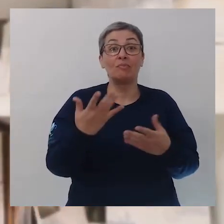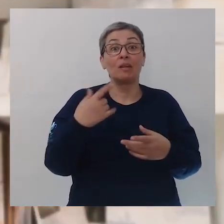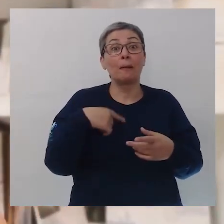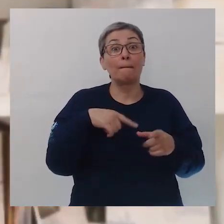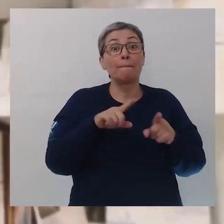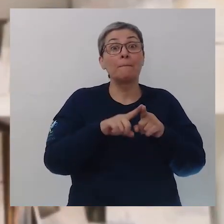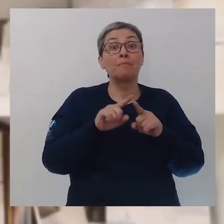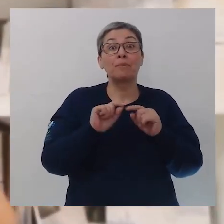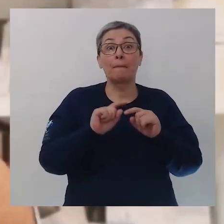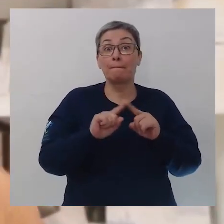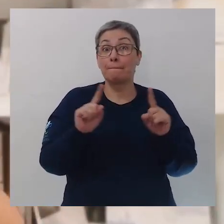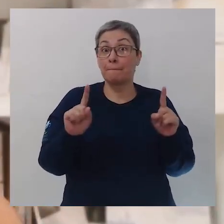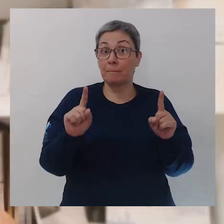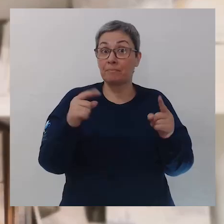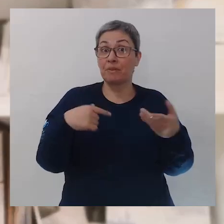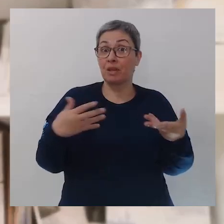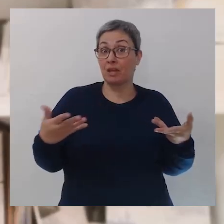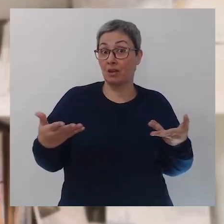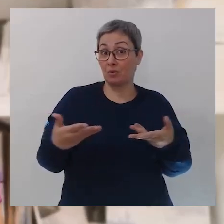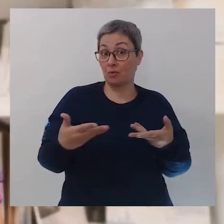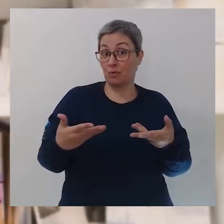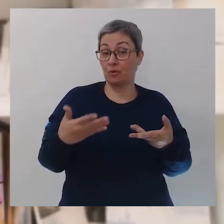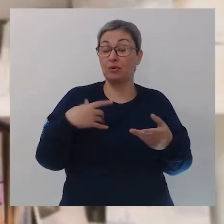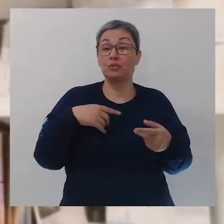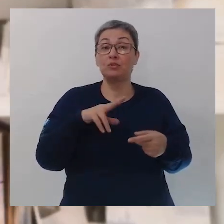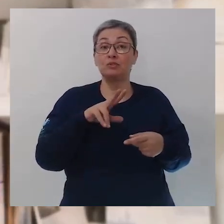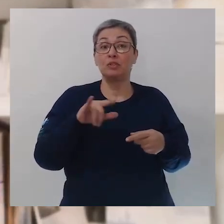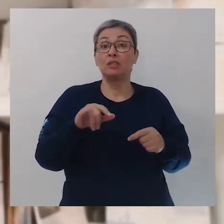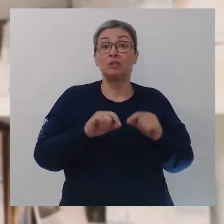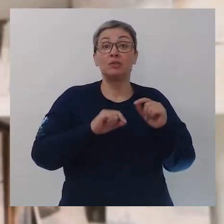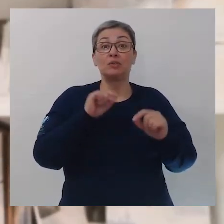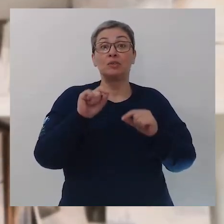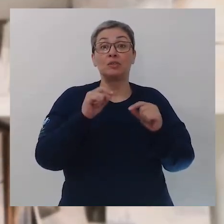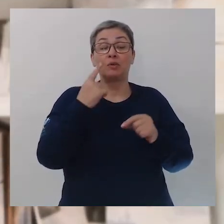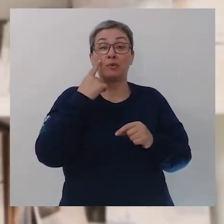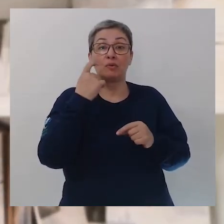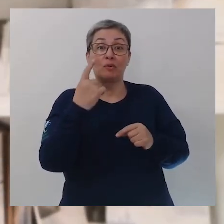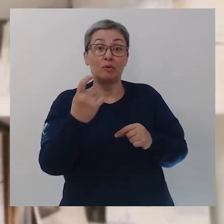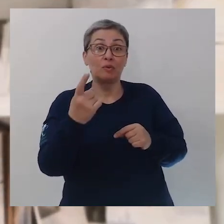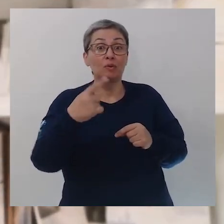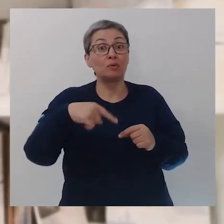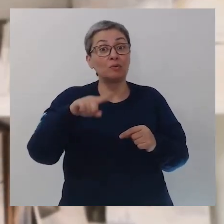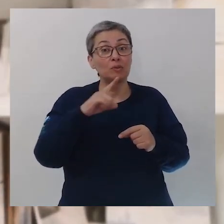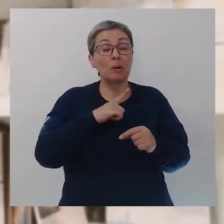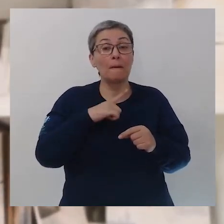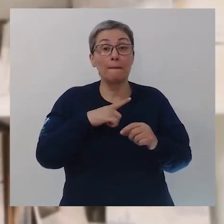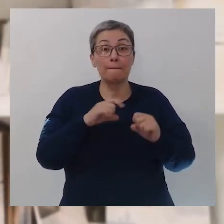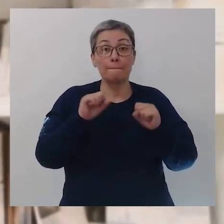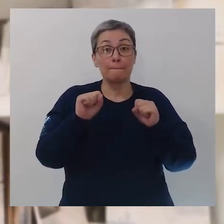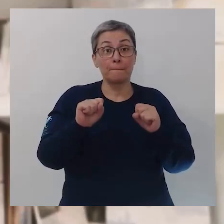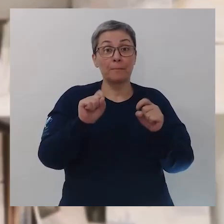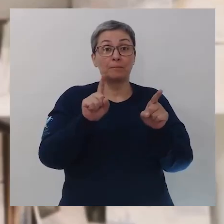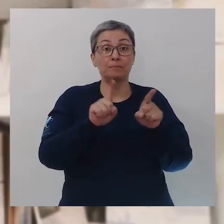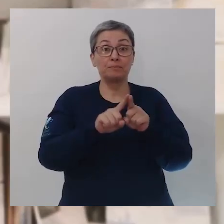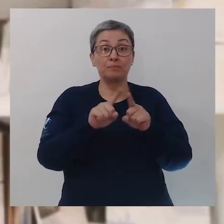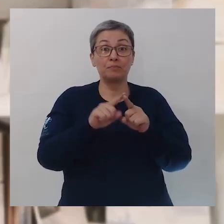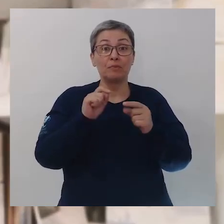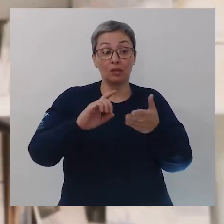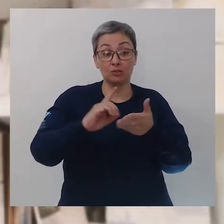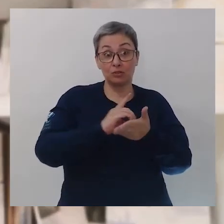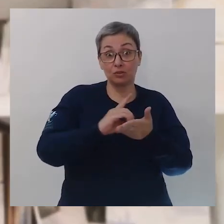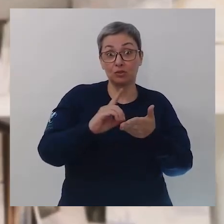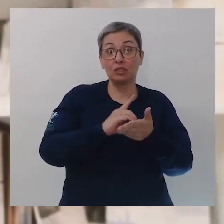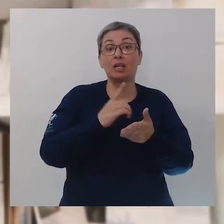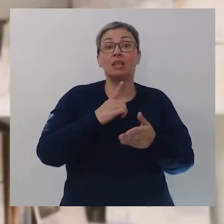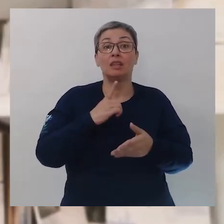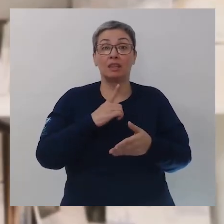tá? Só que para hoje, para o que nós vamos fazer hoje, é interessante que você, se você puder,